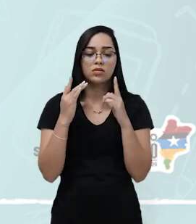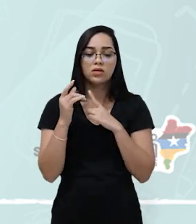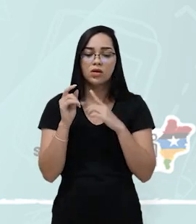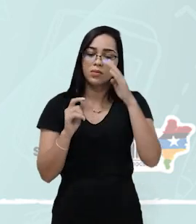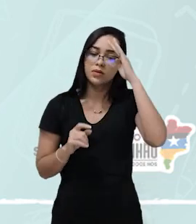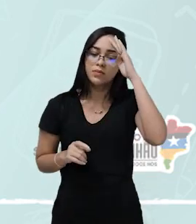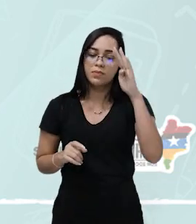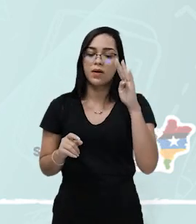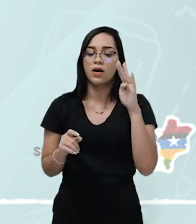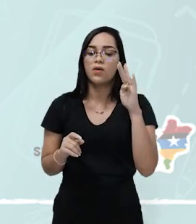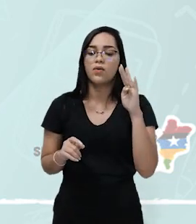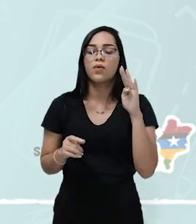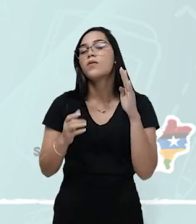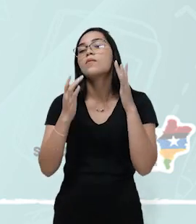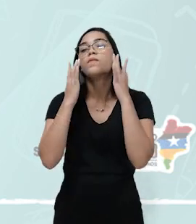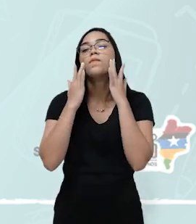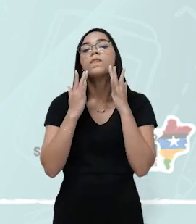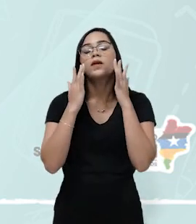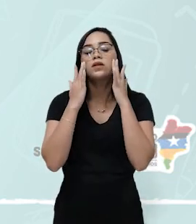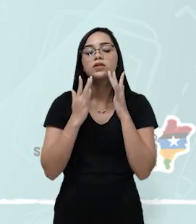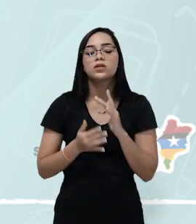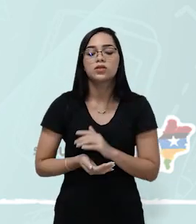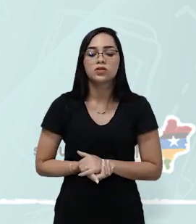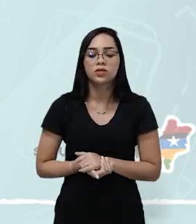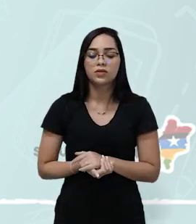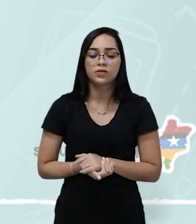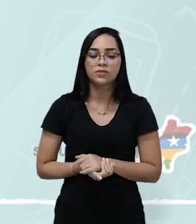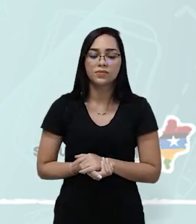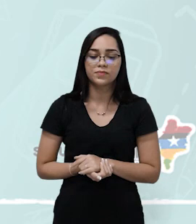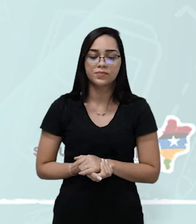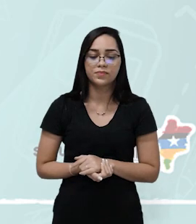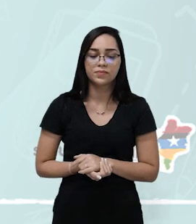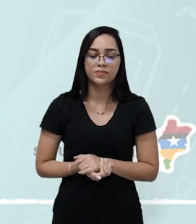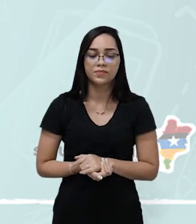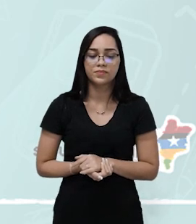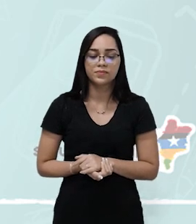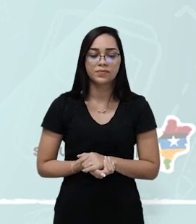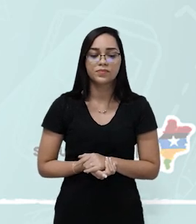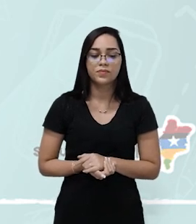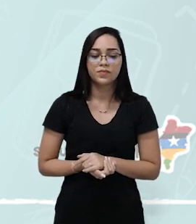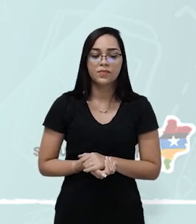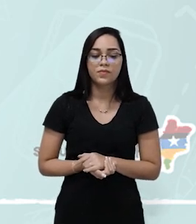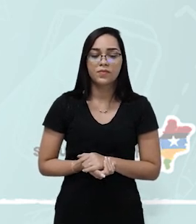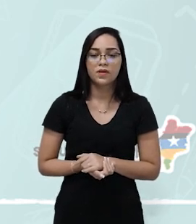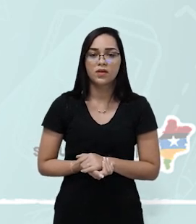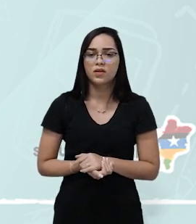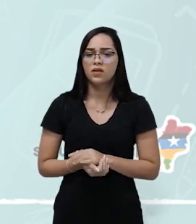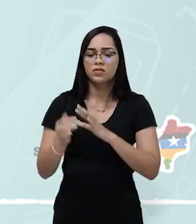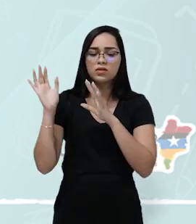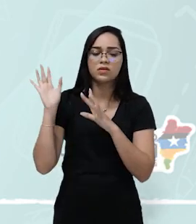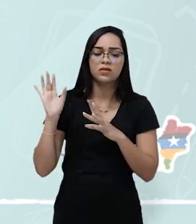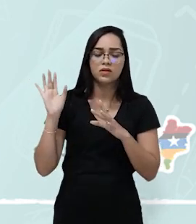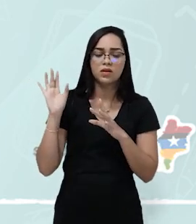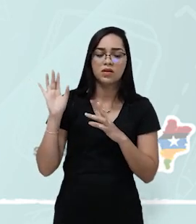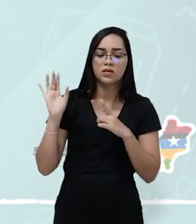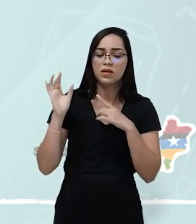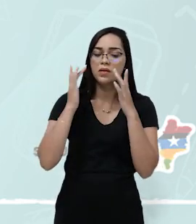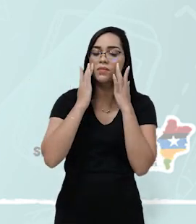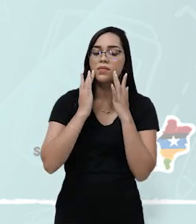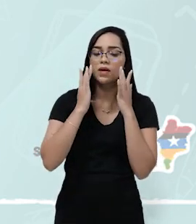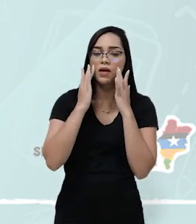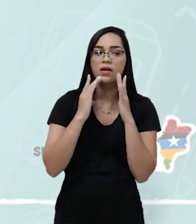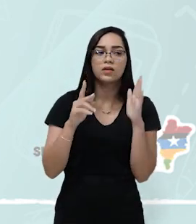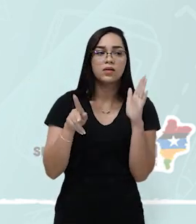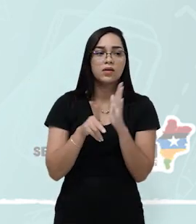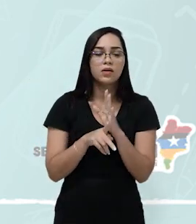representação teatral, era concebida como a principal atividade artística. Ensinavam-se peças, em